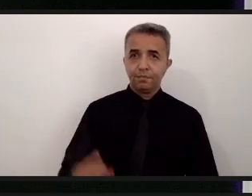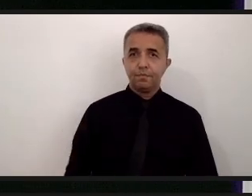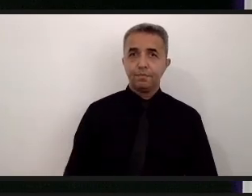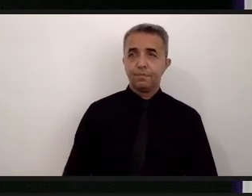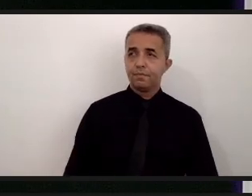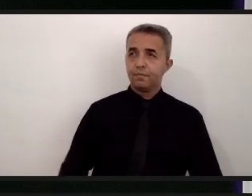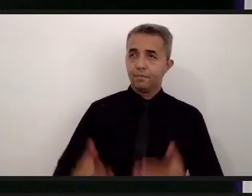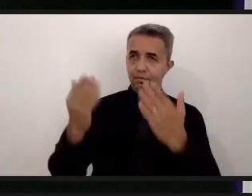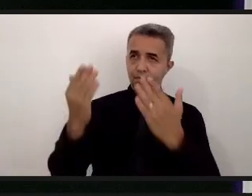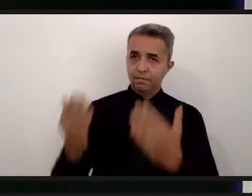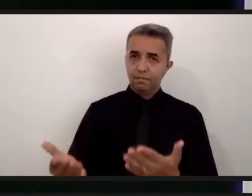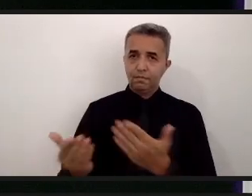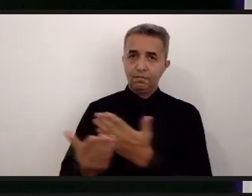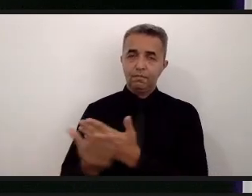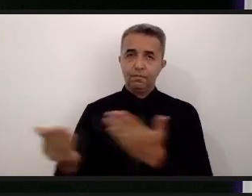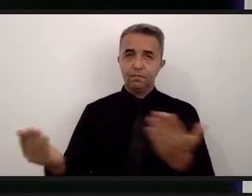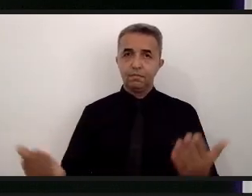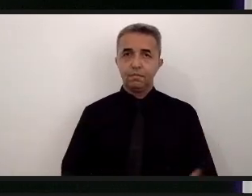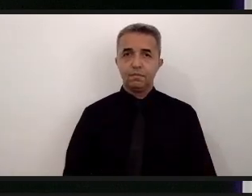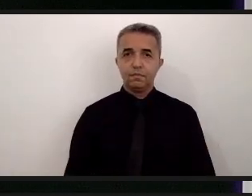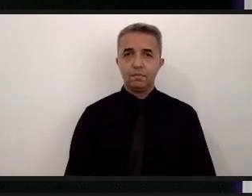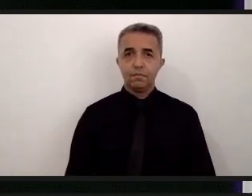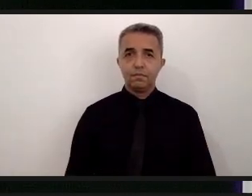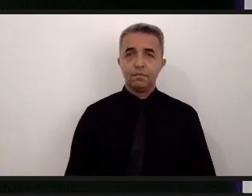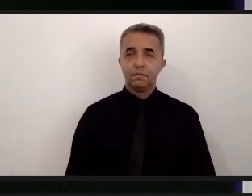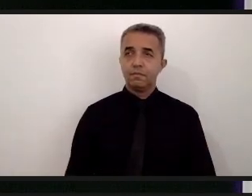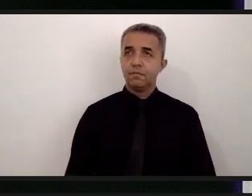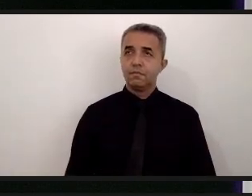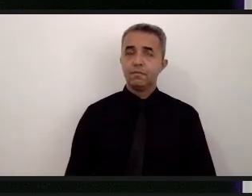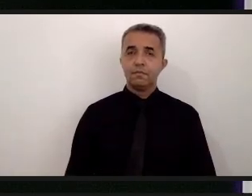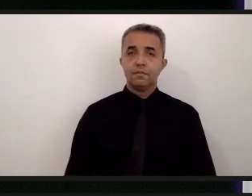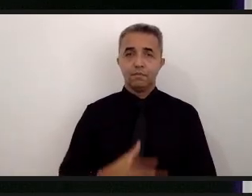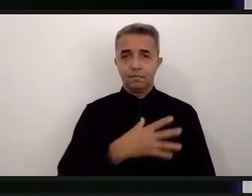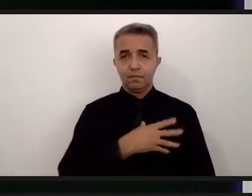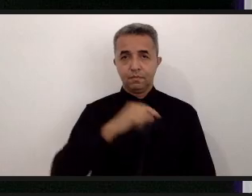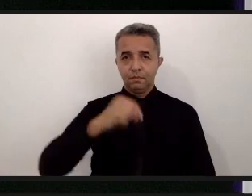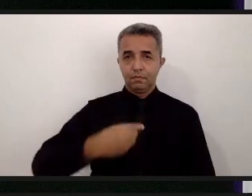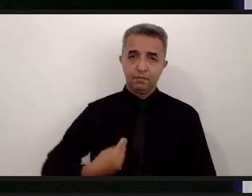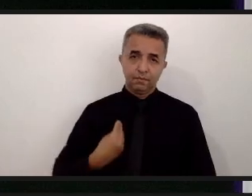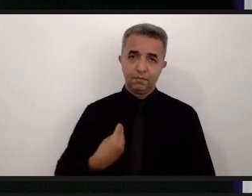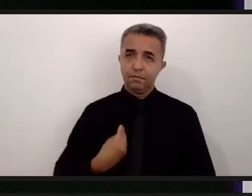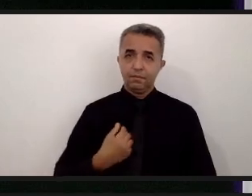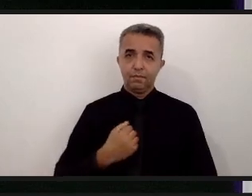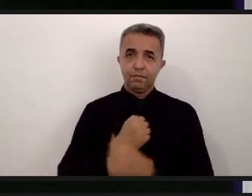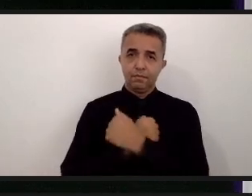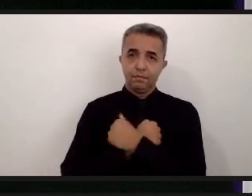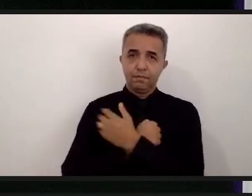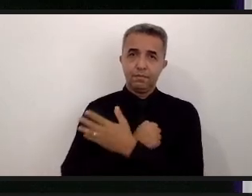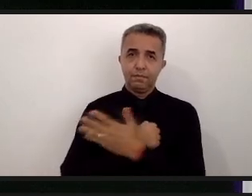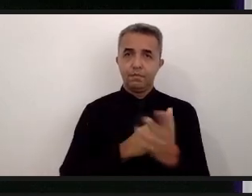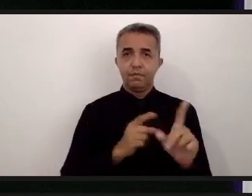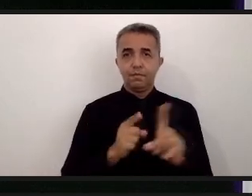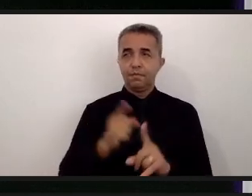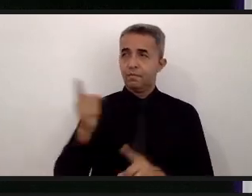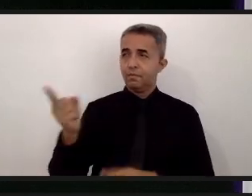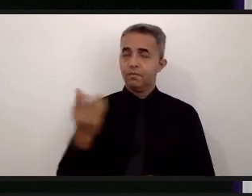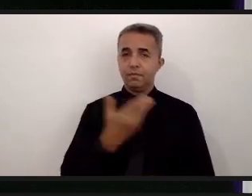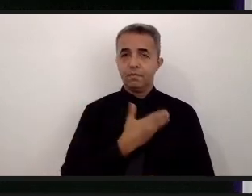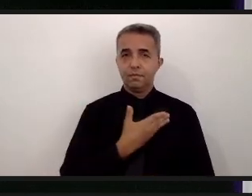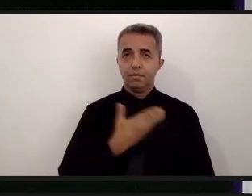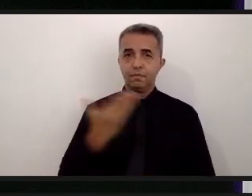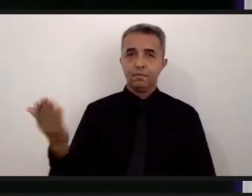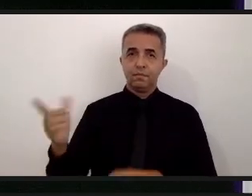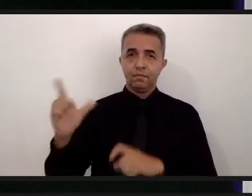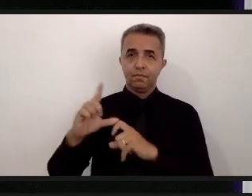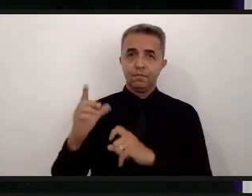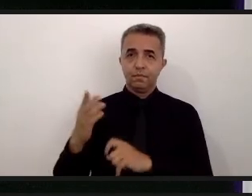vida. Um abraço para meus filhos, que não puderam estar presentes também. E o meu amigo, Dr. Luiz